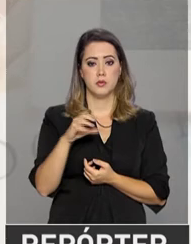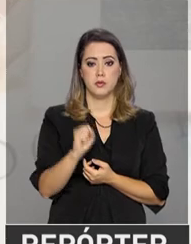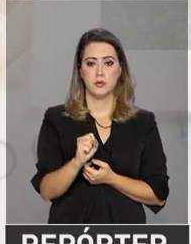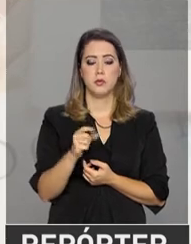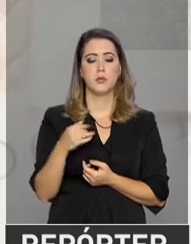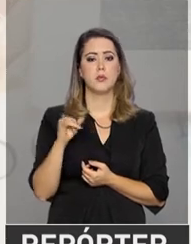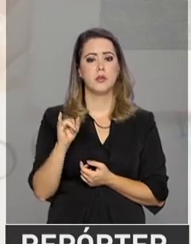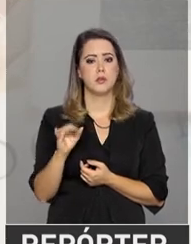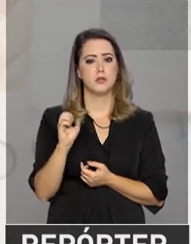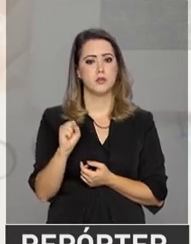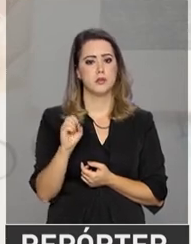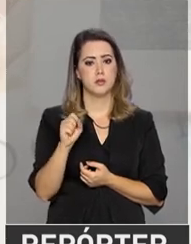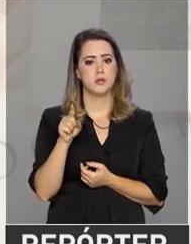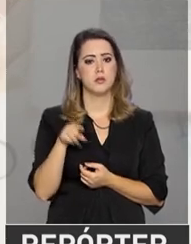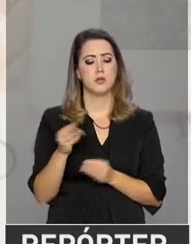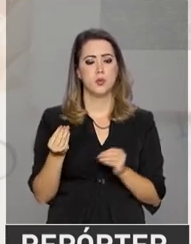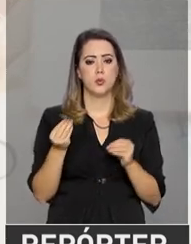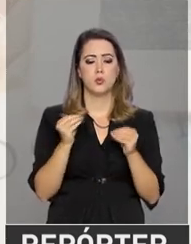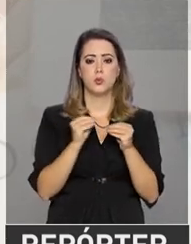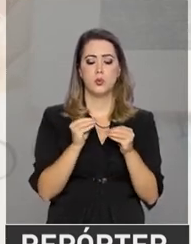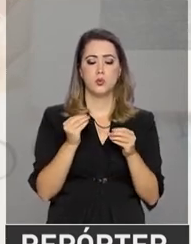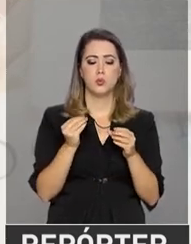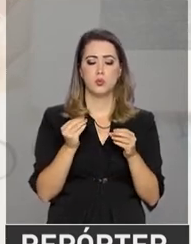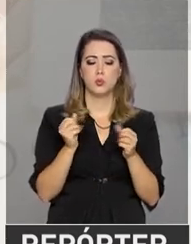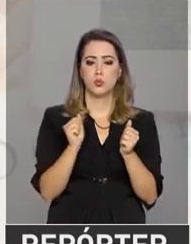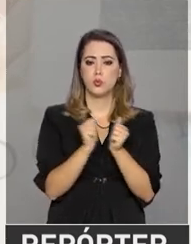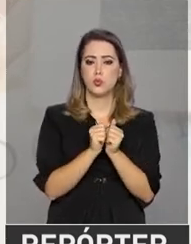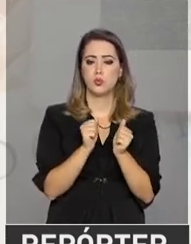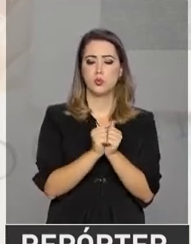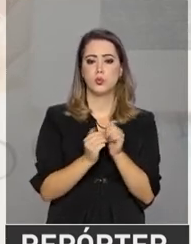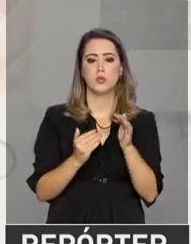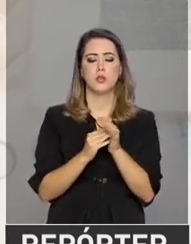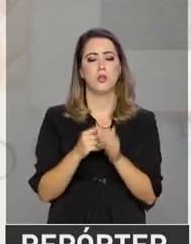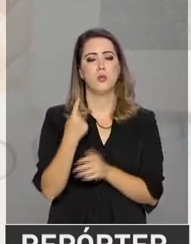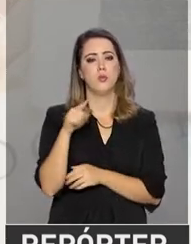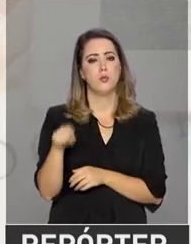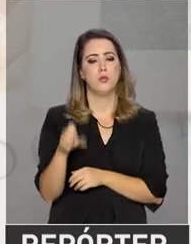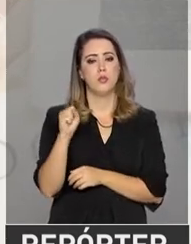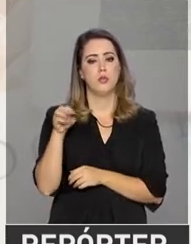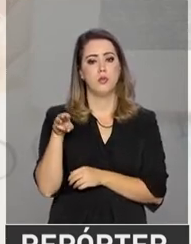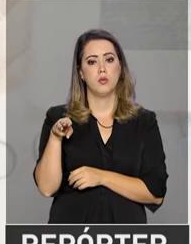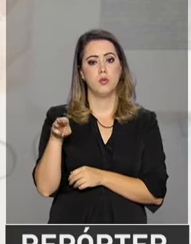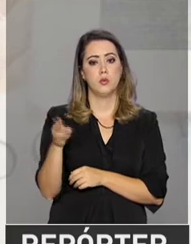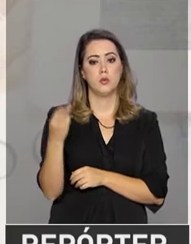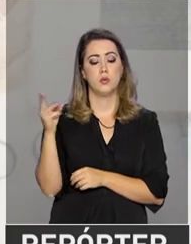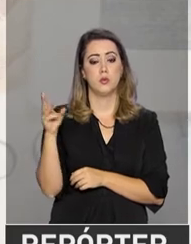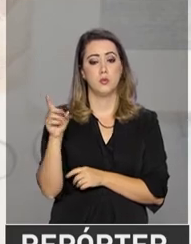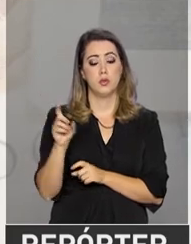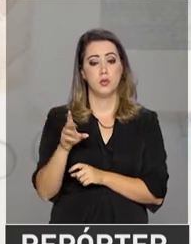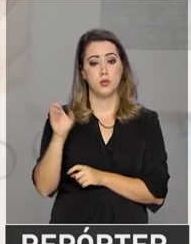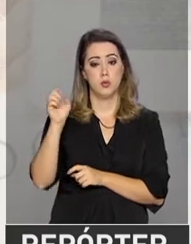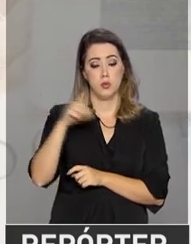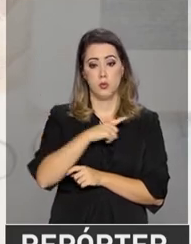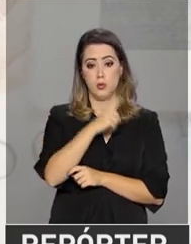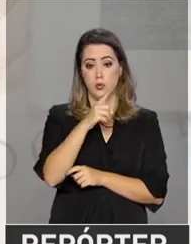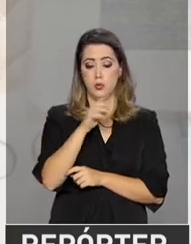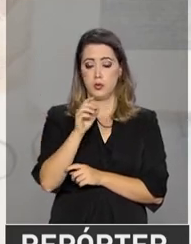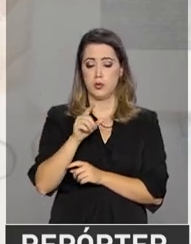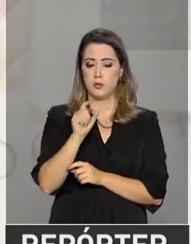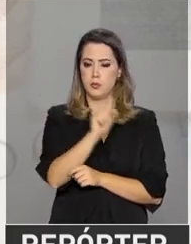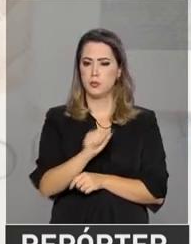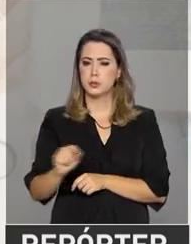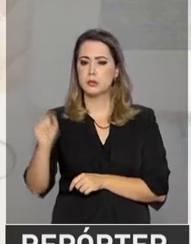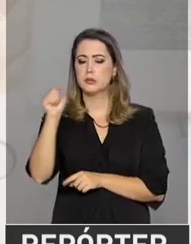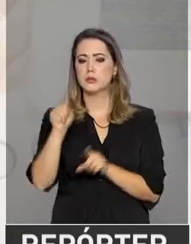contemplados pelo simples nacional até o limite de 1 milhão e 800 mil reais por ano para o acre amapá e roraima